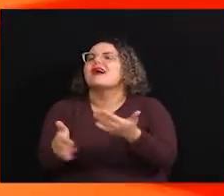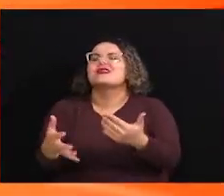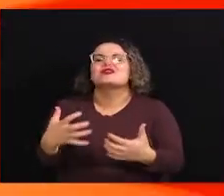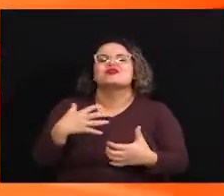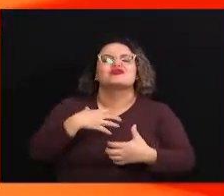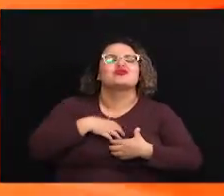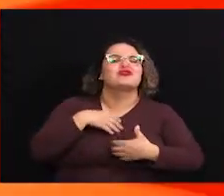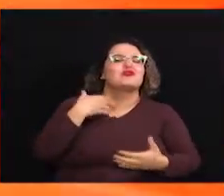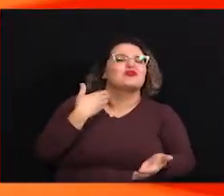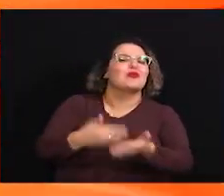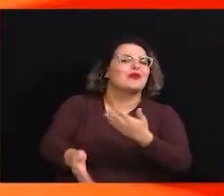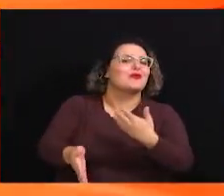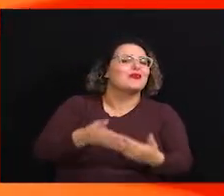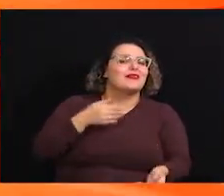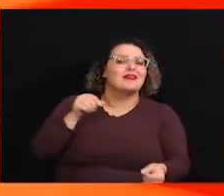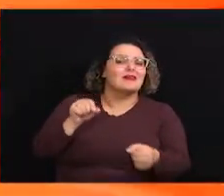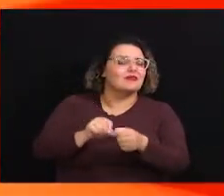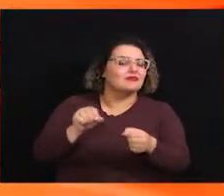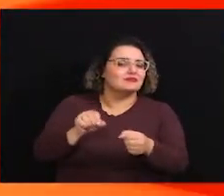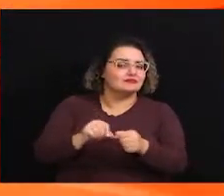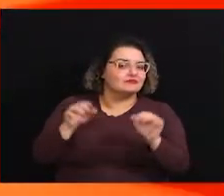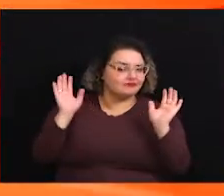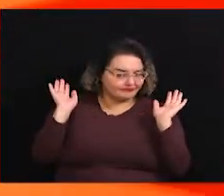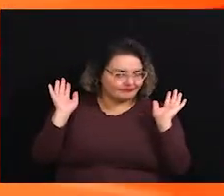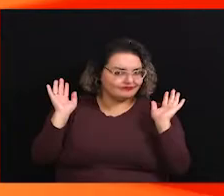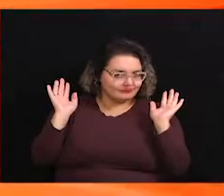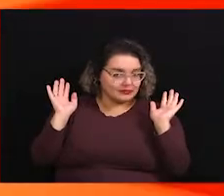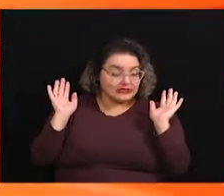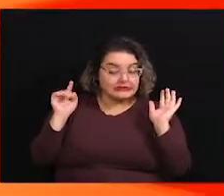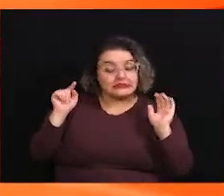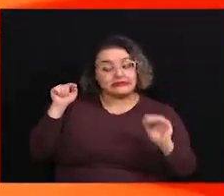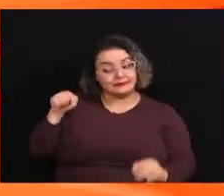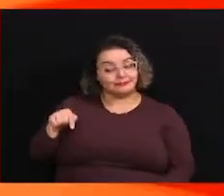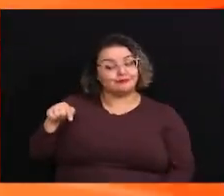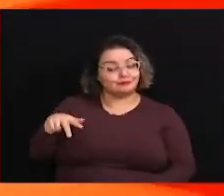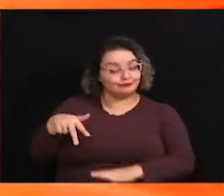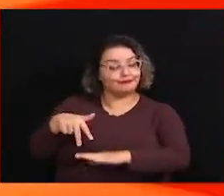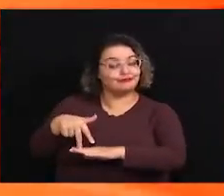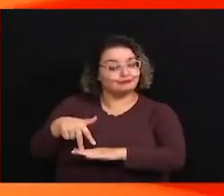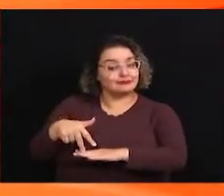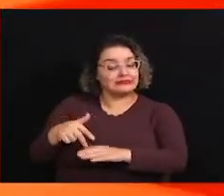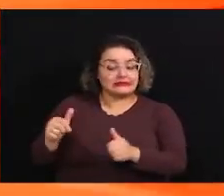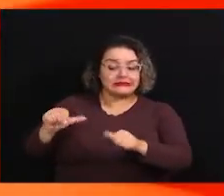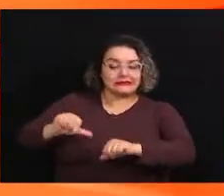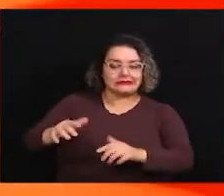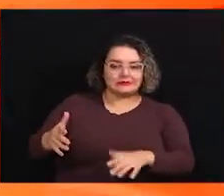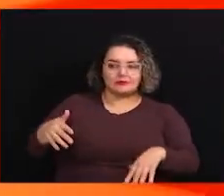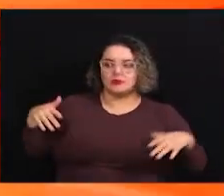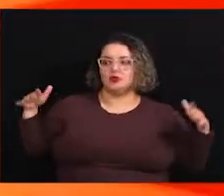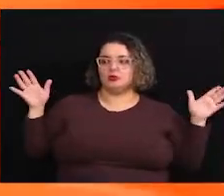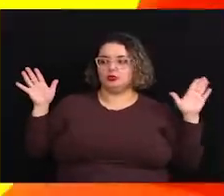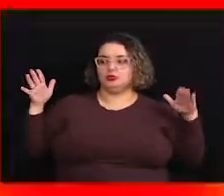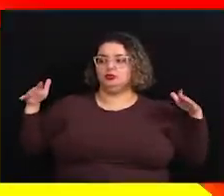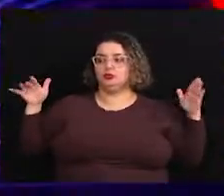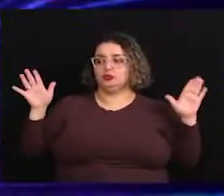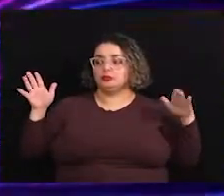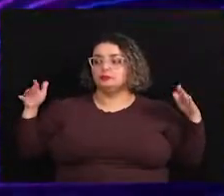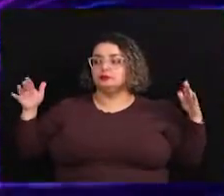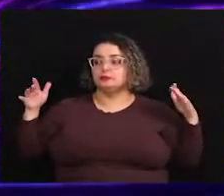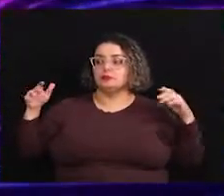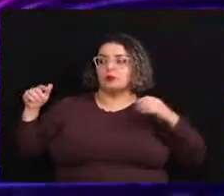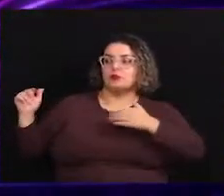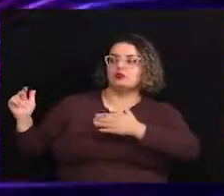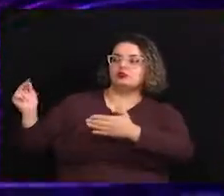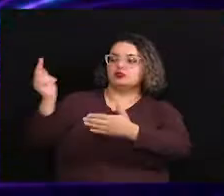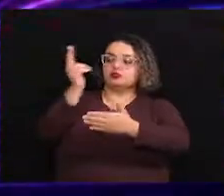terminam se estatelando. Então, a partir disso, a partir dessa premissa das asas de cera, que está muito bem documentada